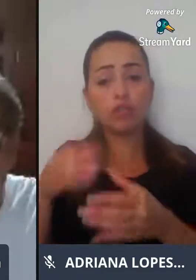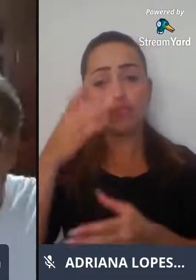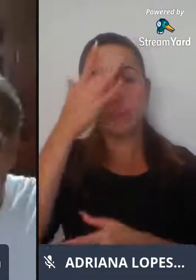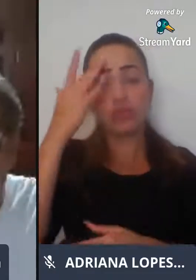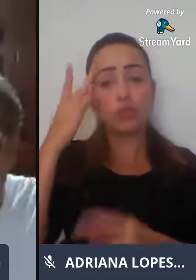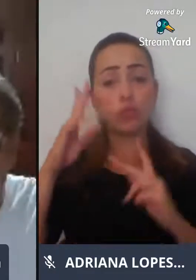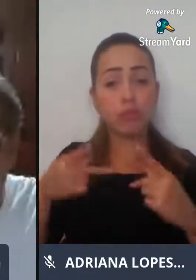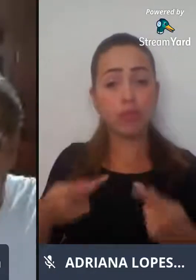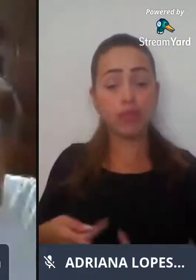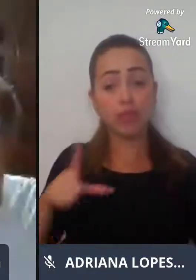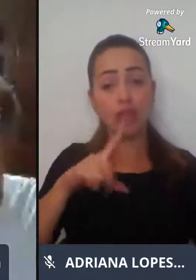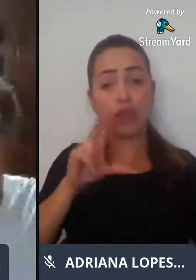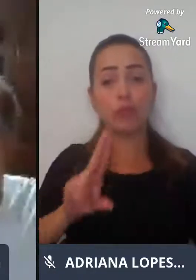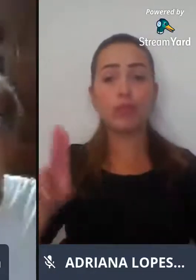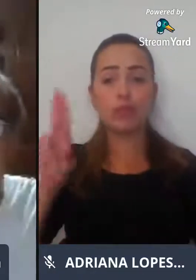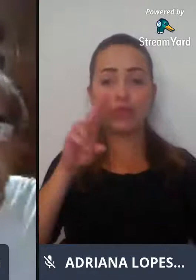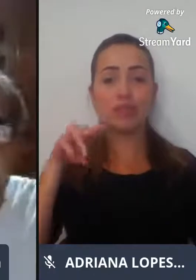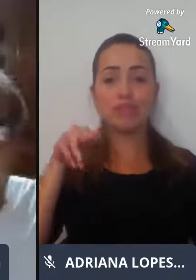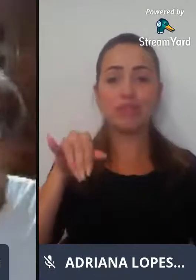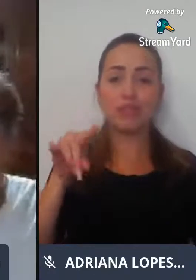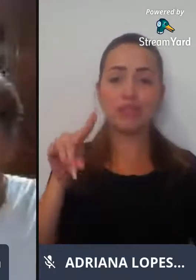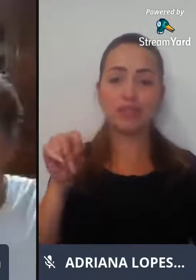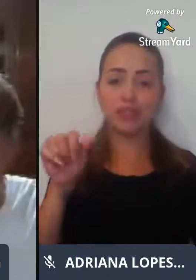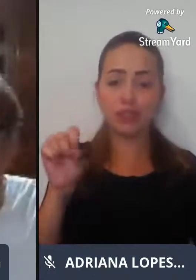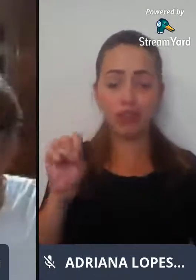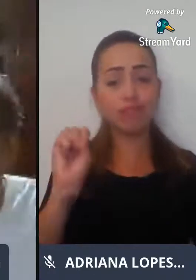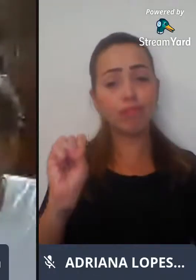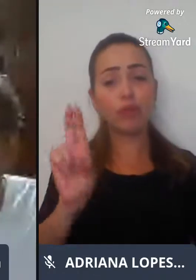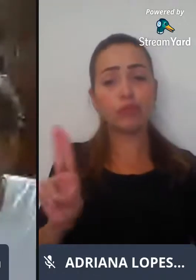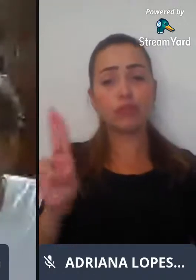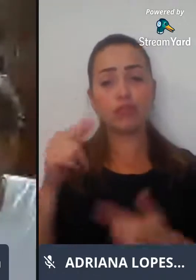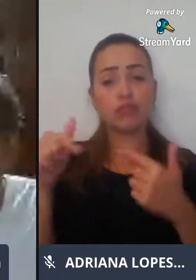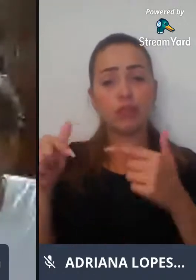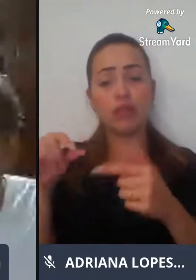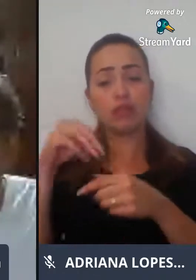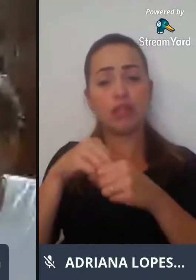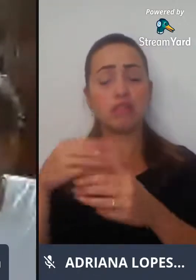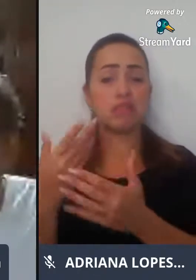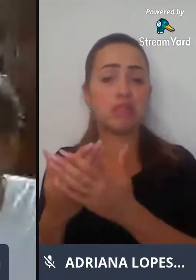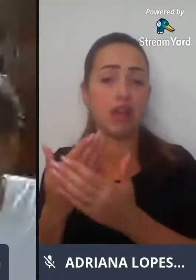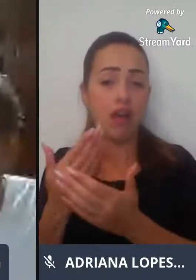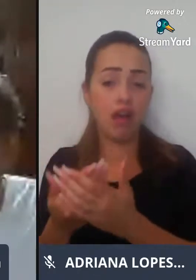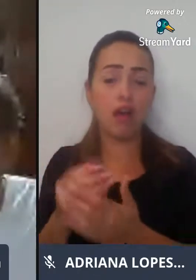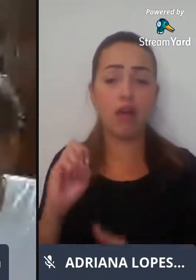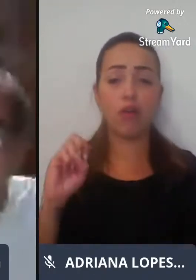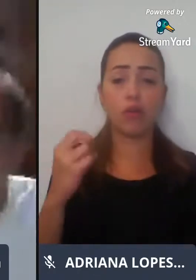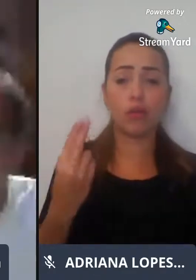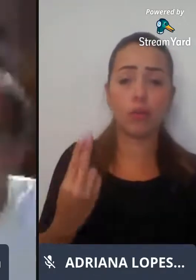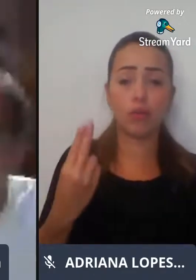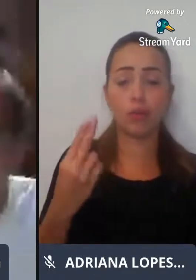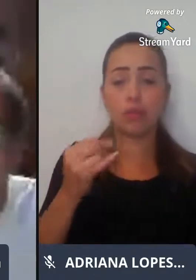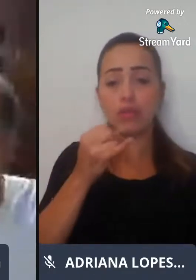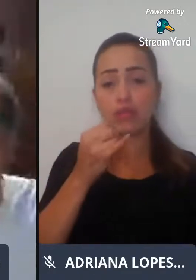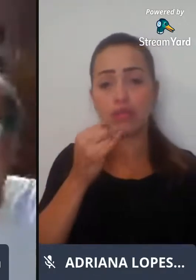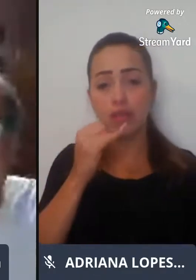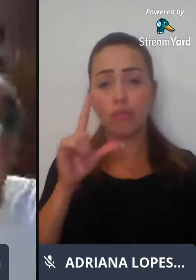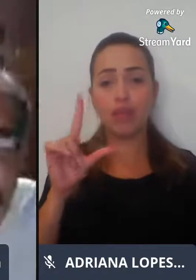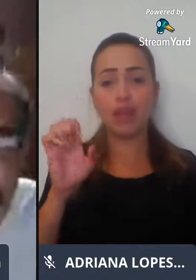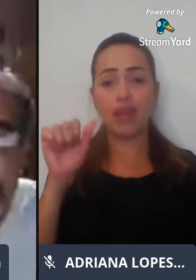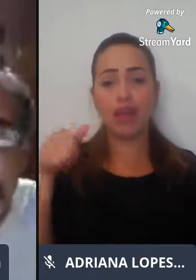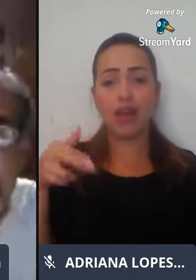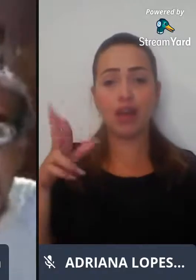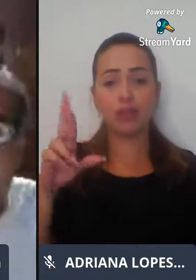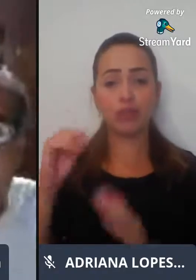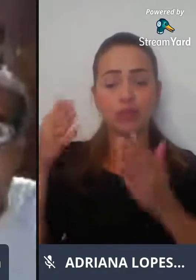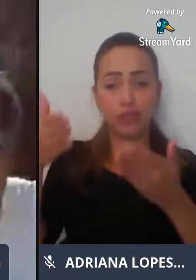com mídias que passa a estar trabalhando. Na aula, o Leandro, que chegou atrasado e disse